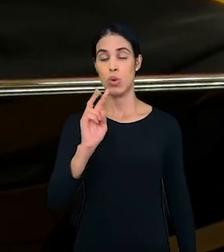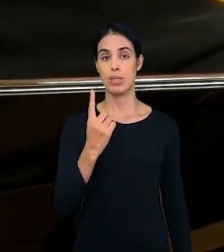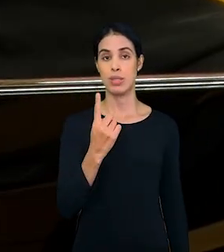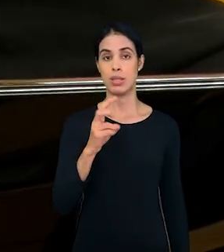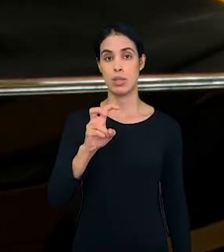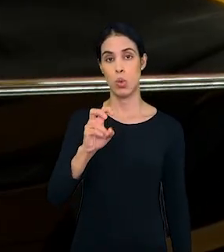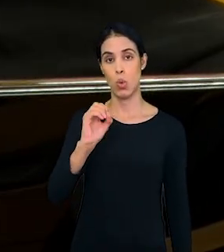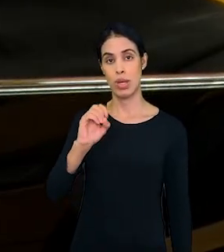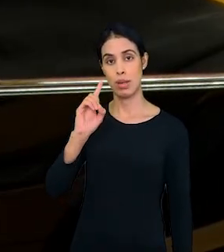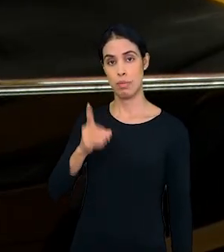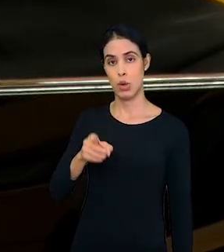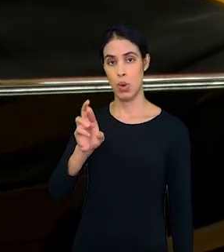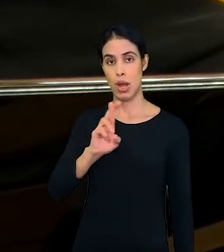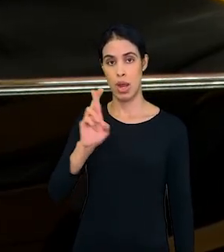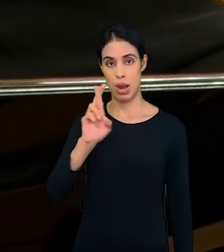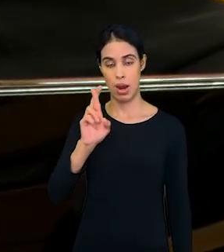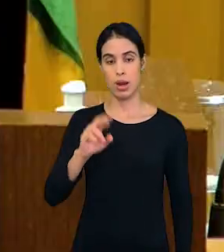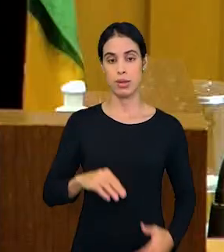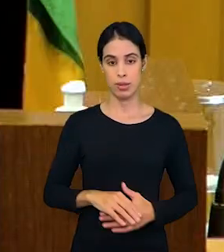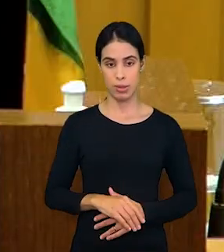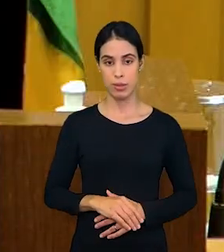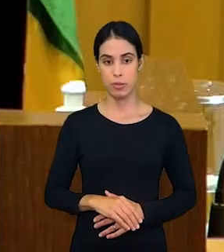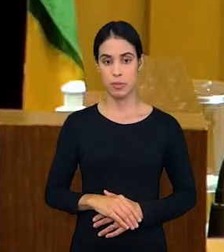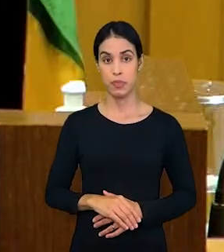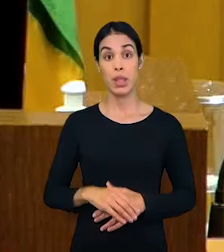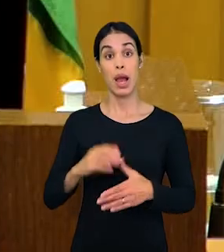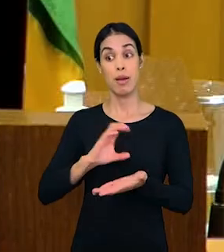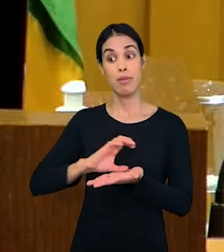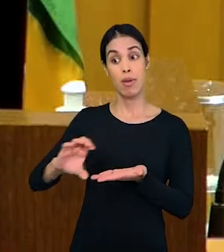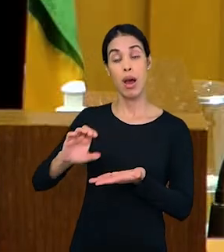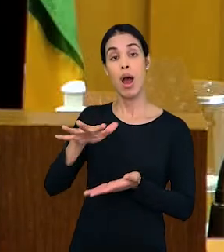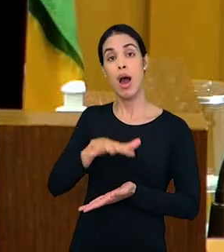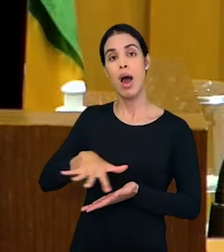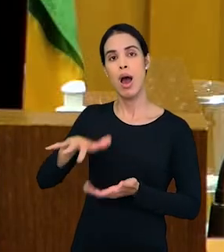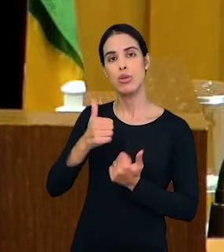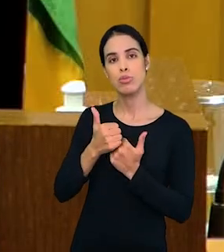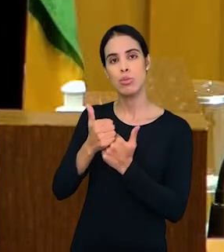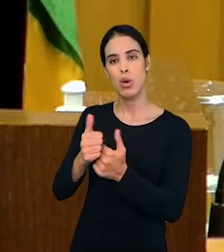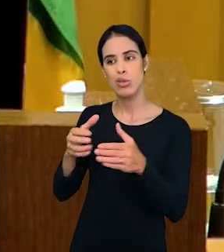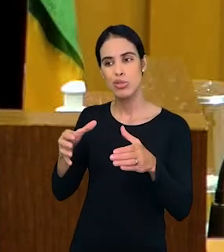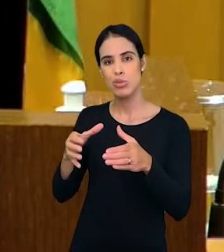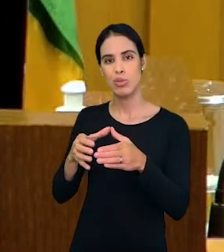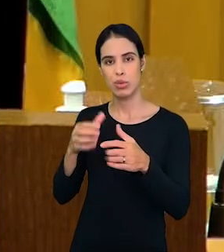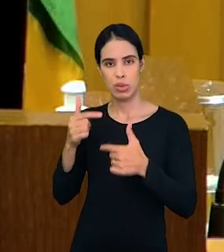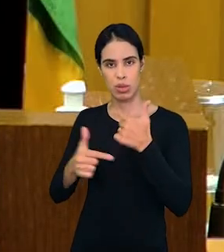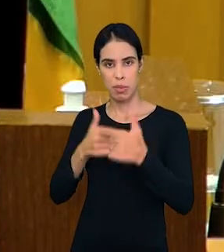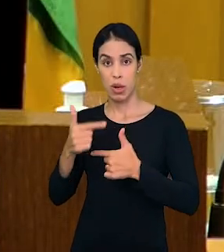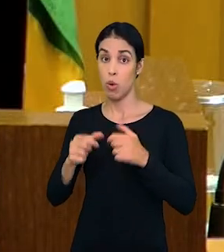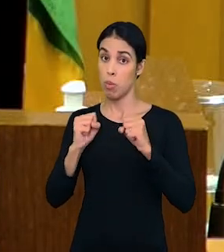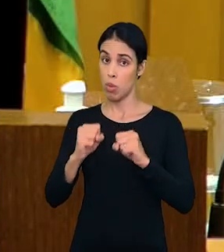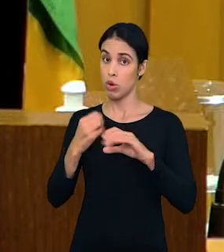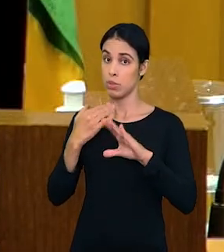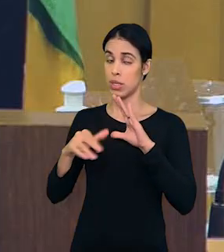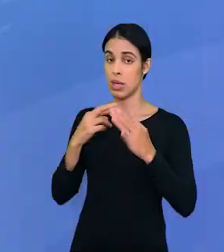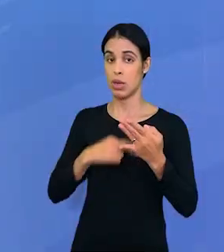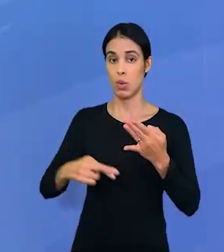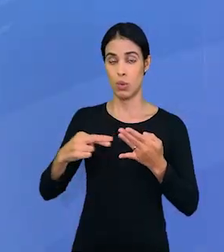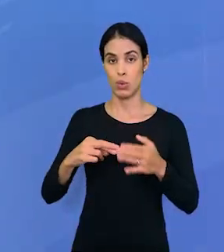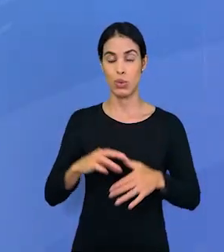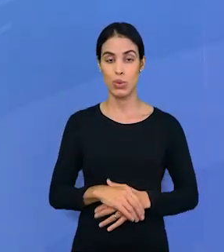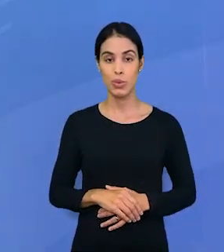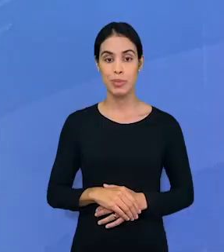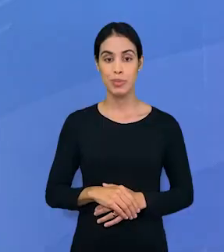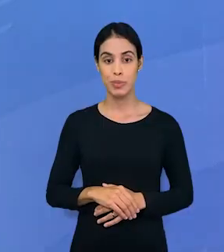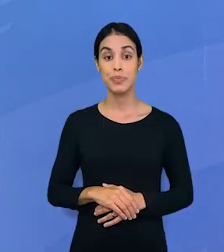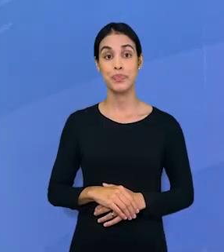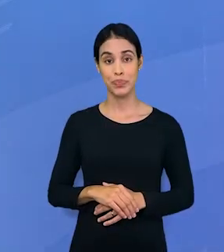de R$ 150 mil, a ser revertida ao Fundo de Amparo ao Trabalhador. Ainda cabe recurso.